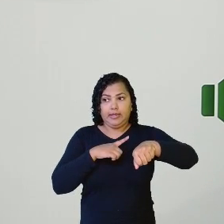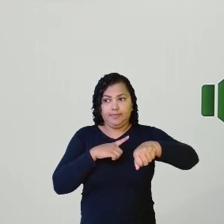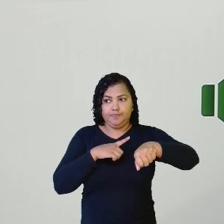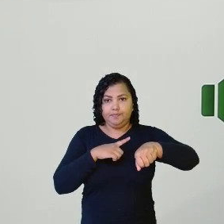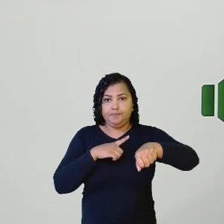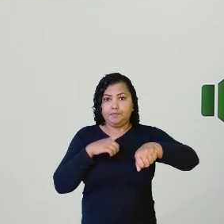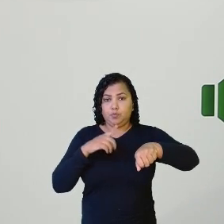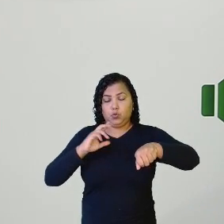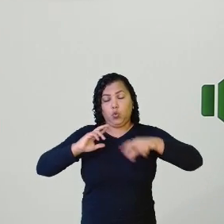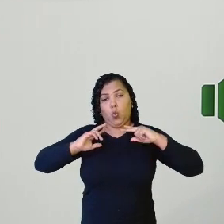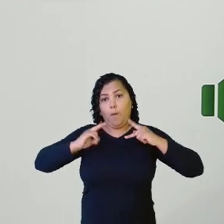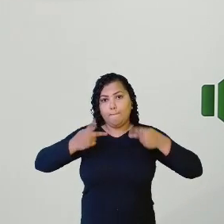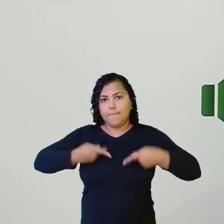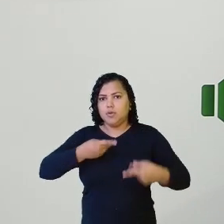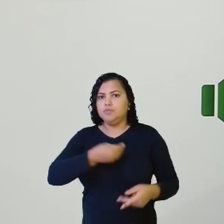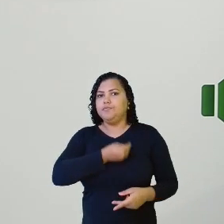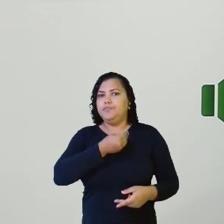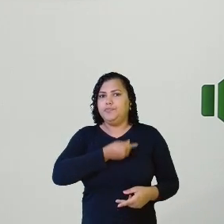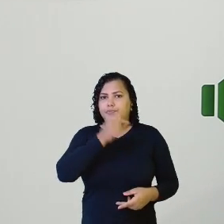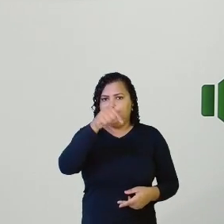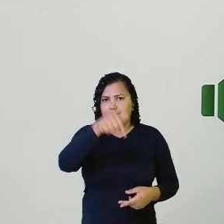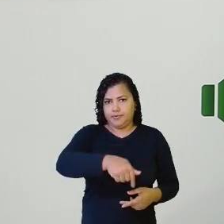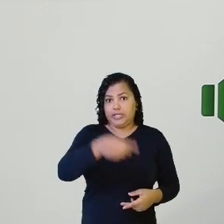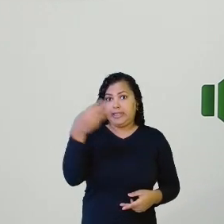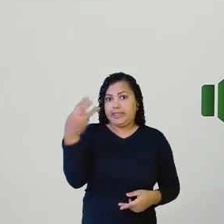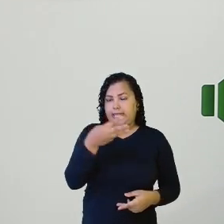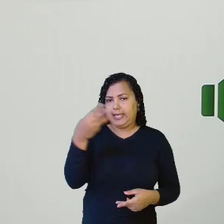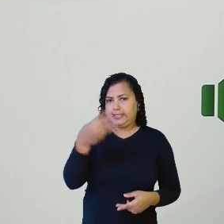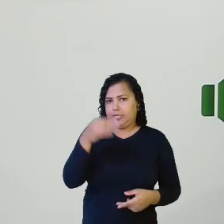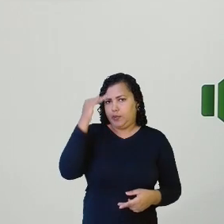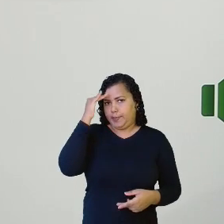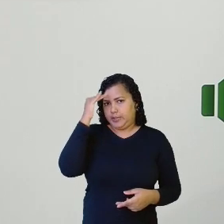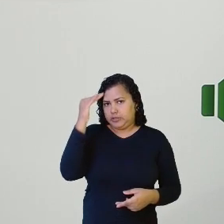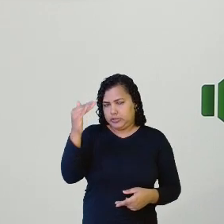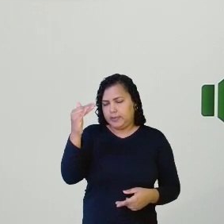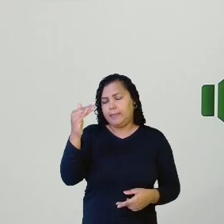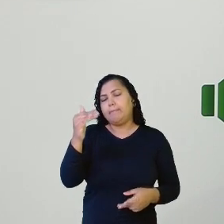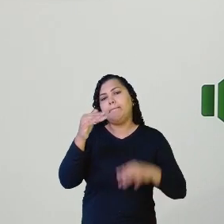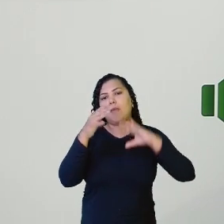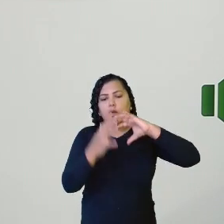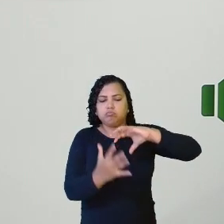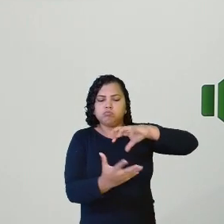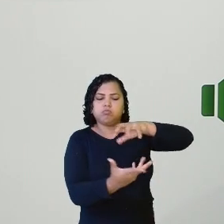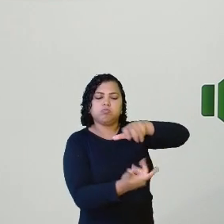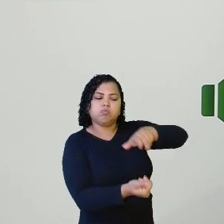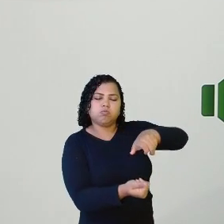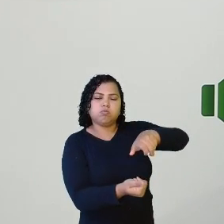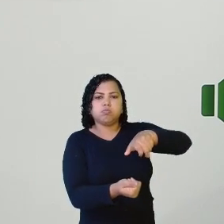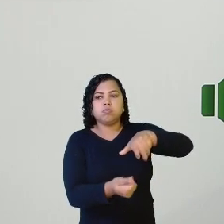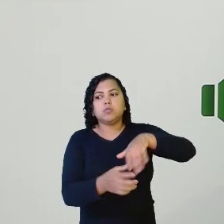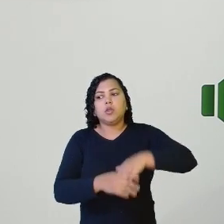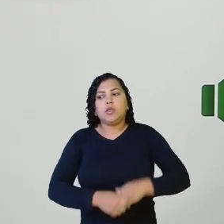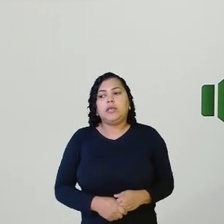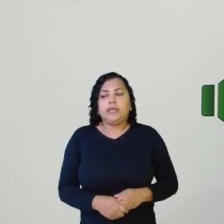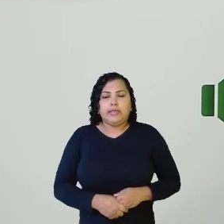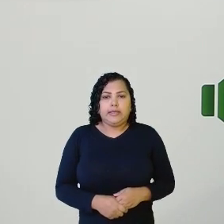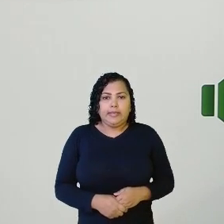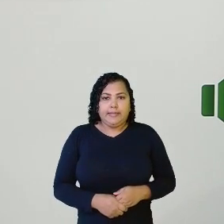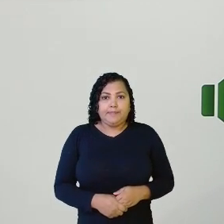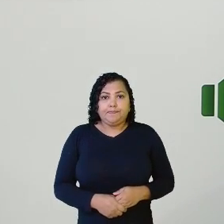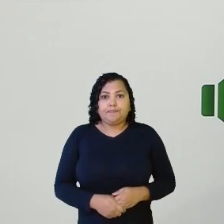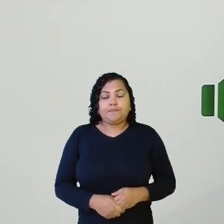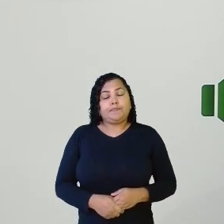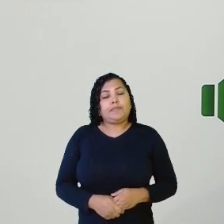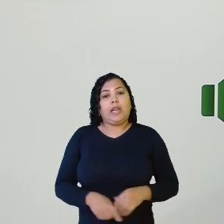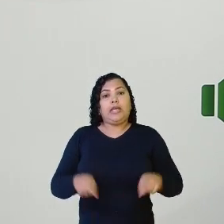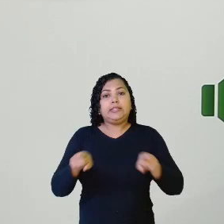da sobrevivência, porque ele é o terceiro, né, o quinto maior e o terceiro mais próximo da Terra, e ele faz